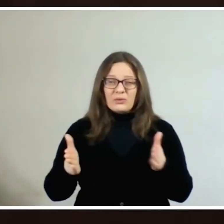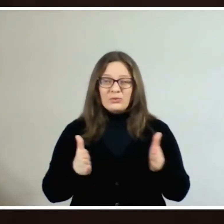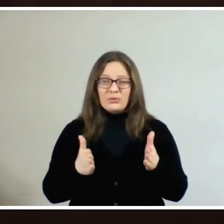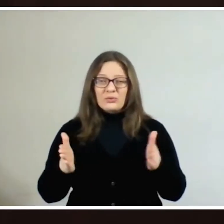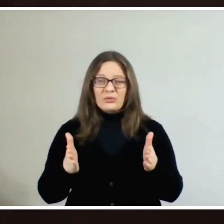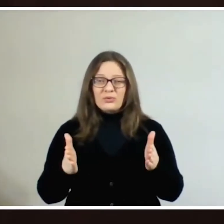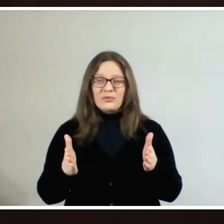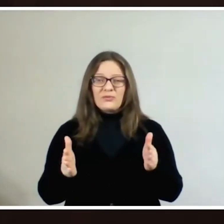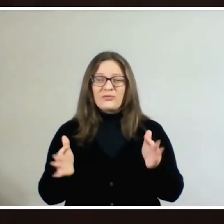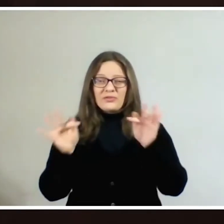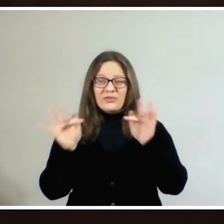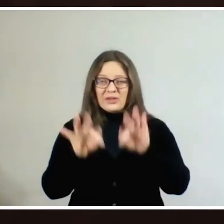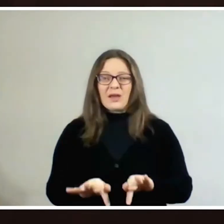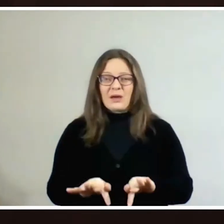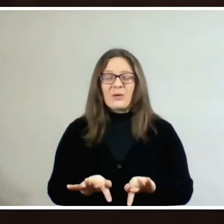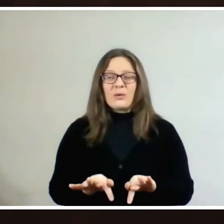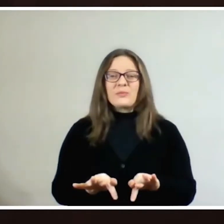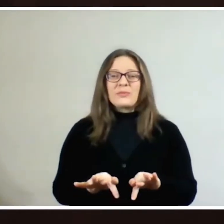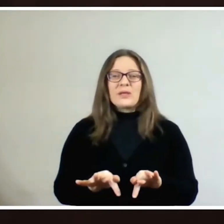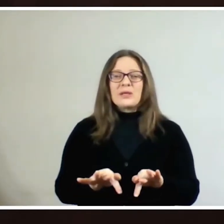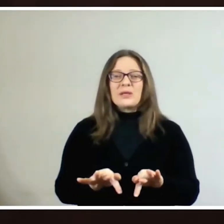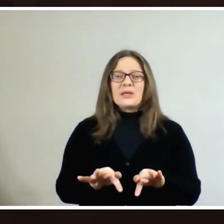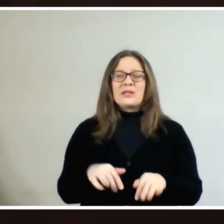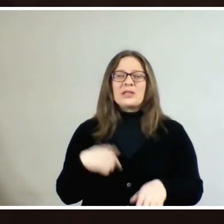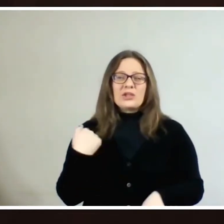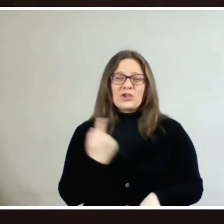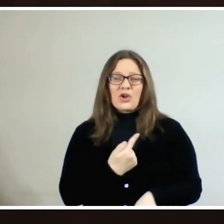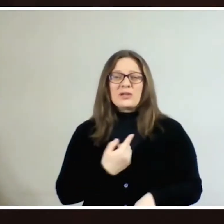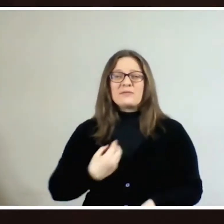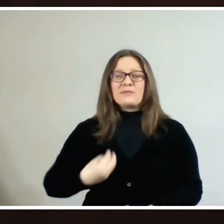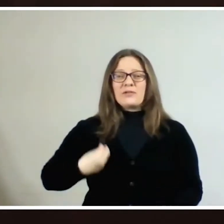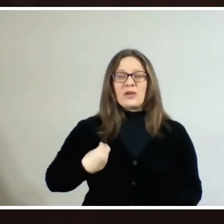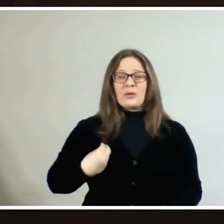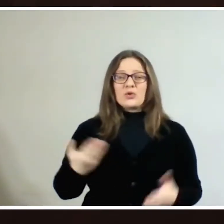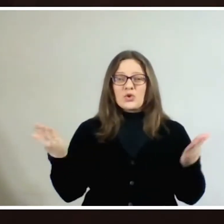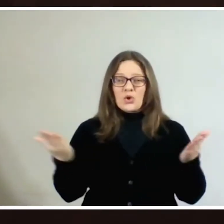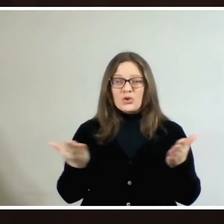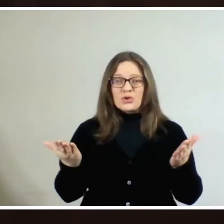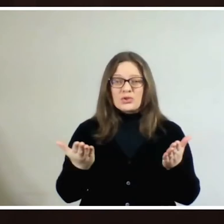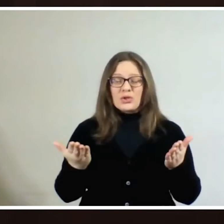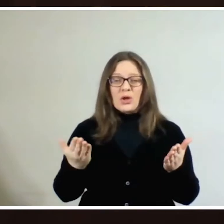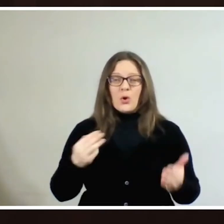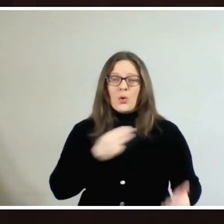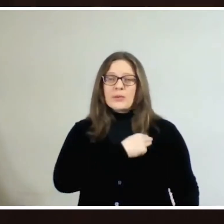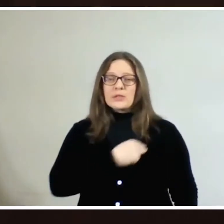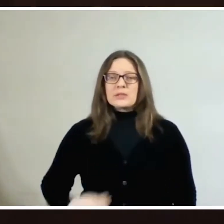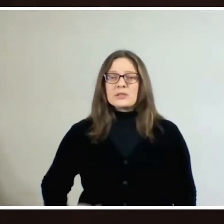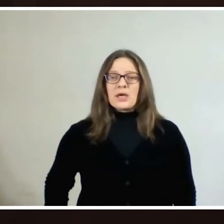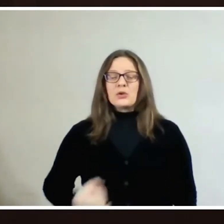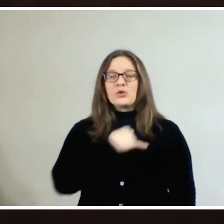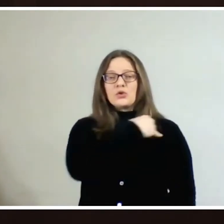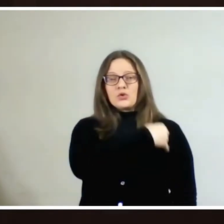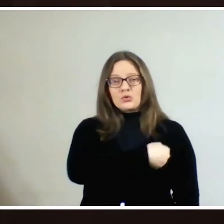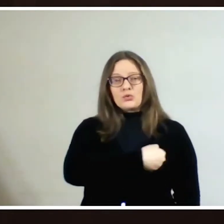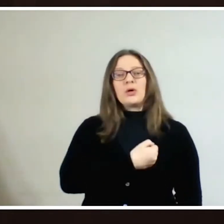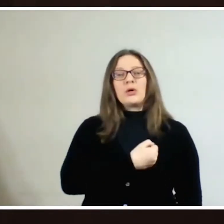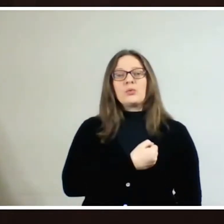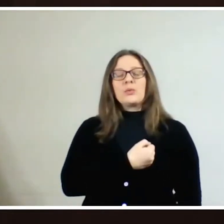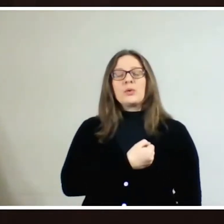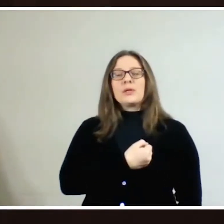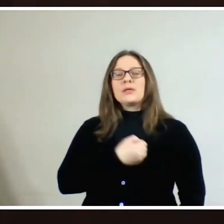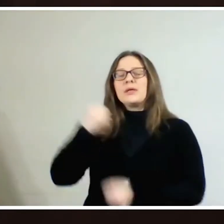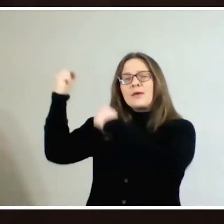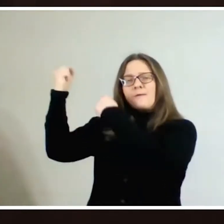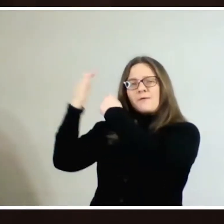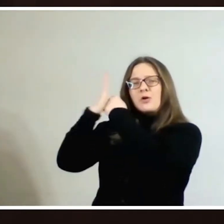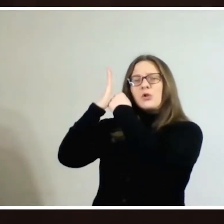o momento em que nós vivemos. O ministério de João é um ministério que trouxe para nós a revelação do